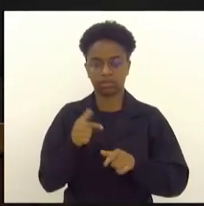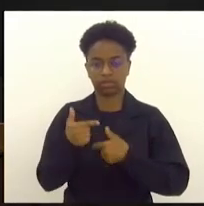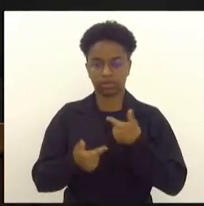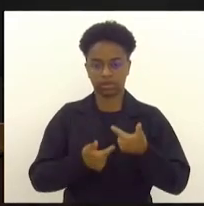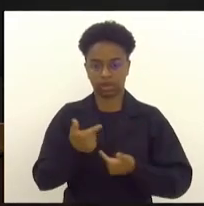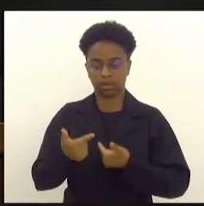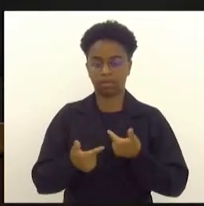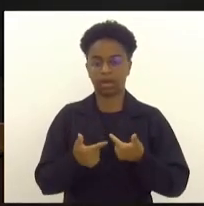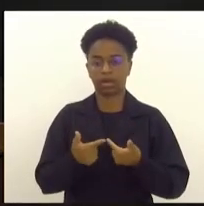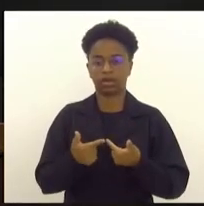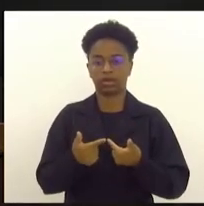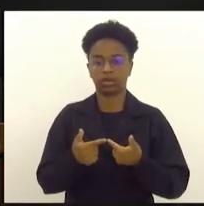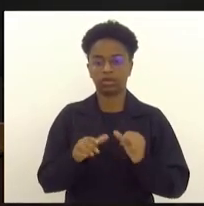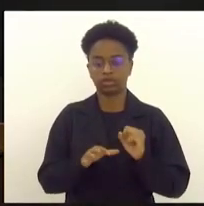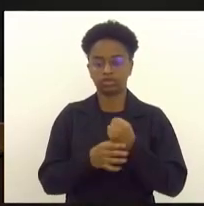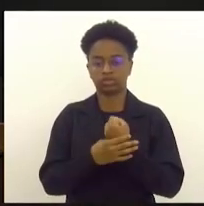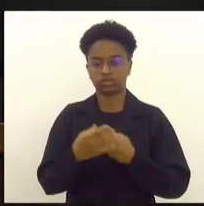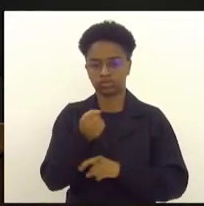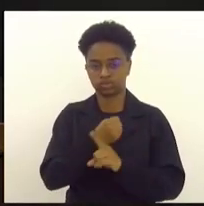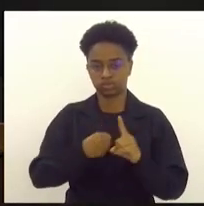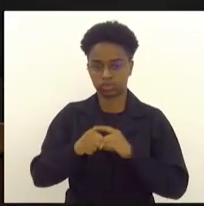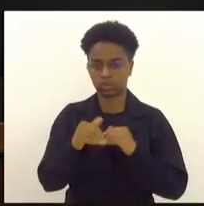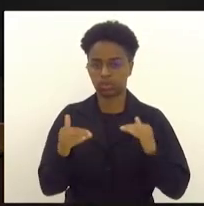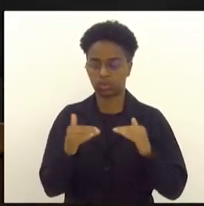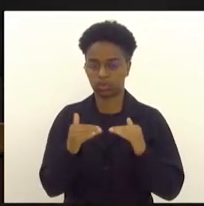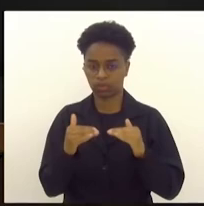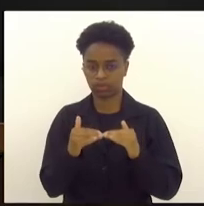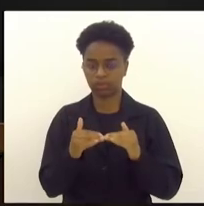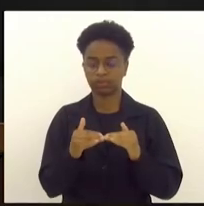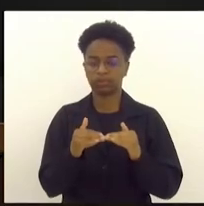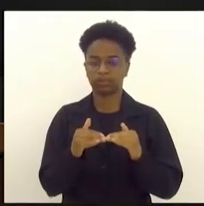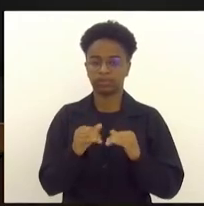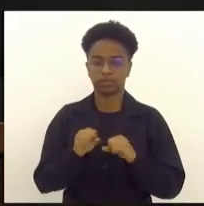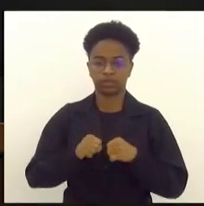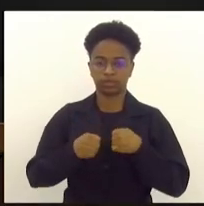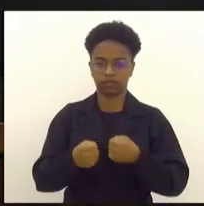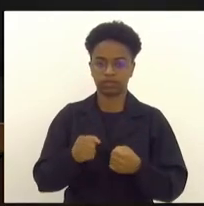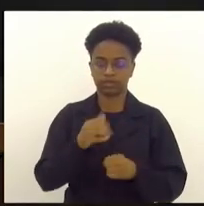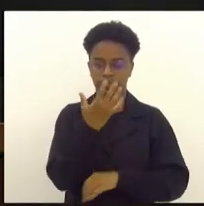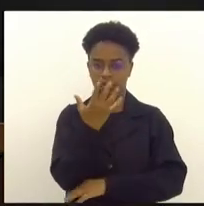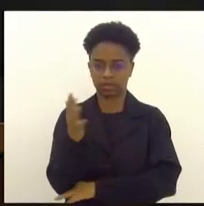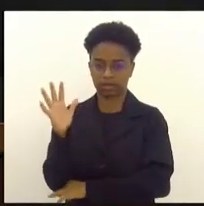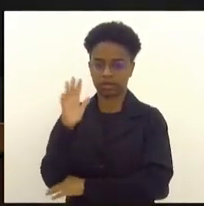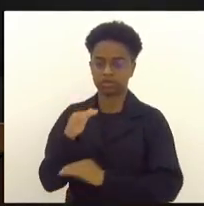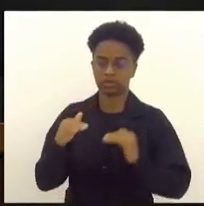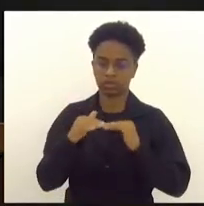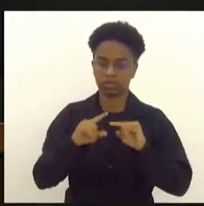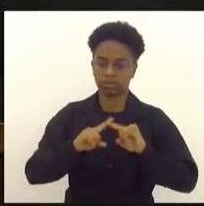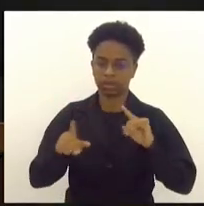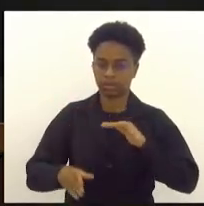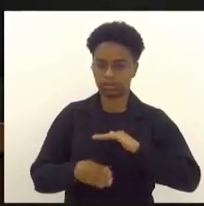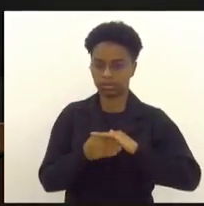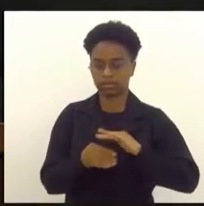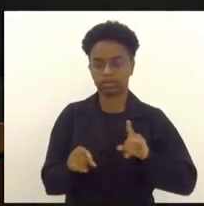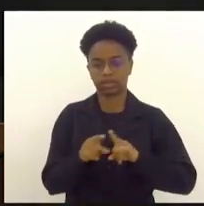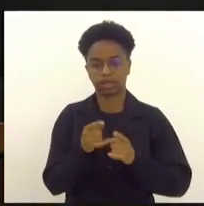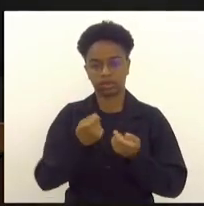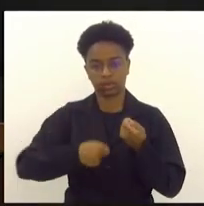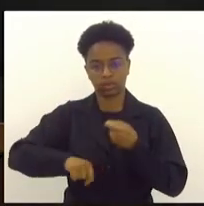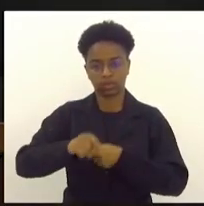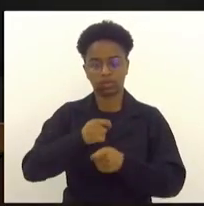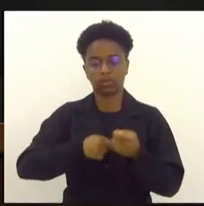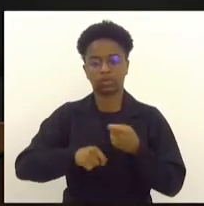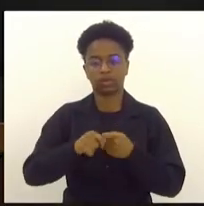legislação social Seguridade Social favorável de Defesa do meio ambiente favorável com emendas de Economia